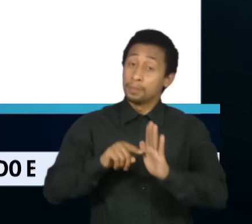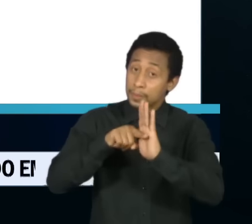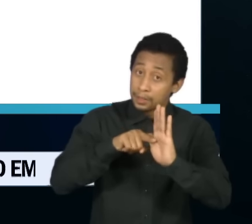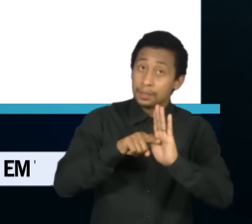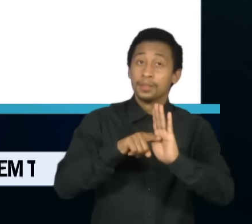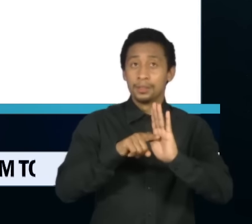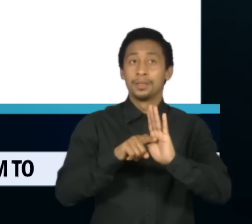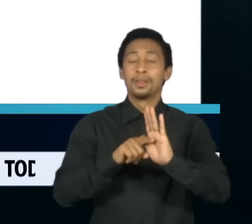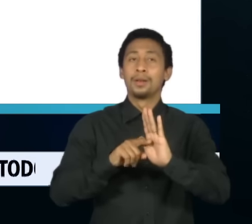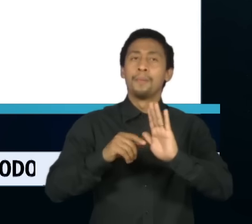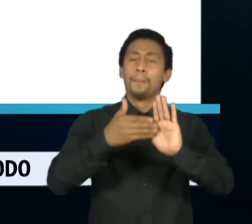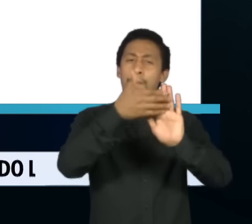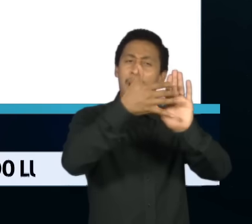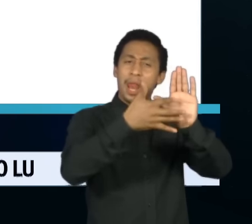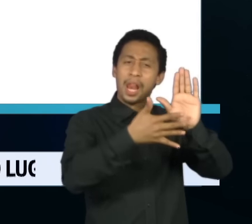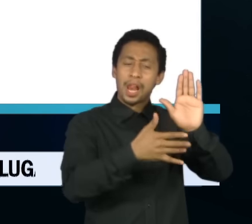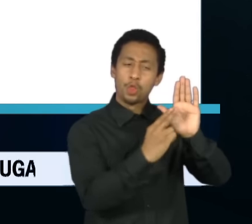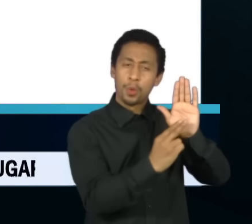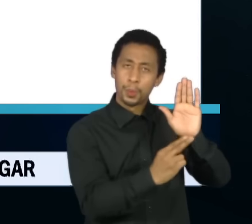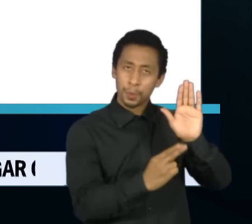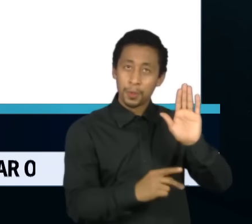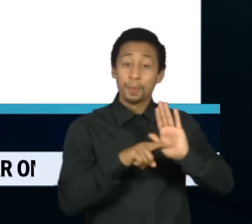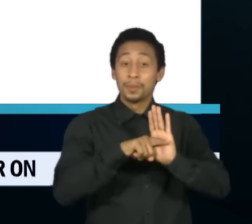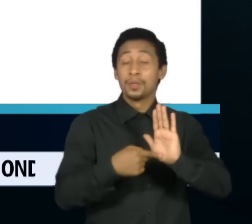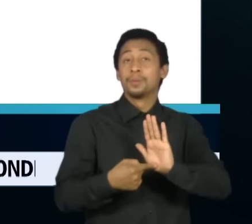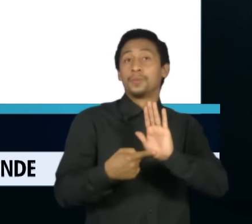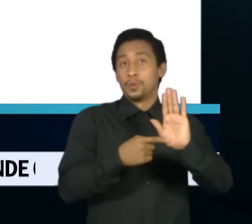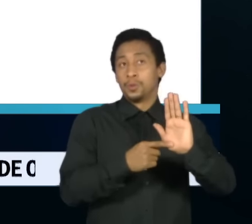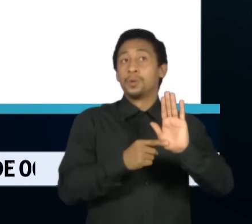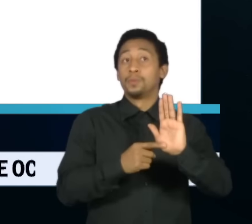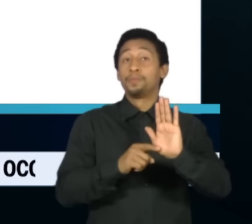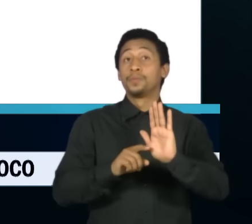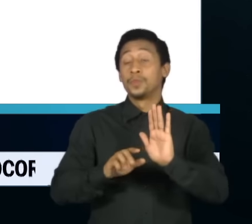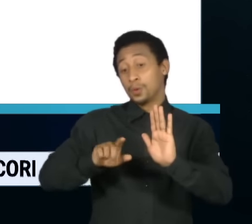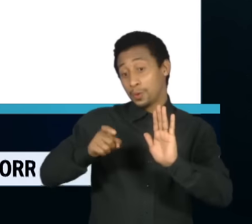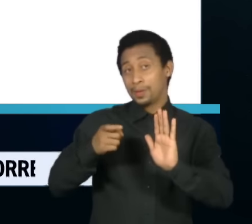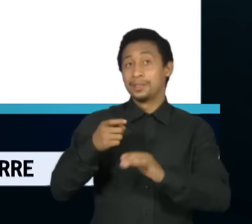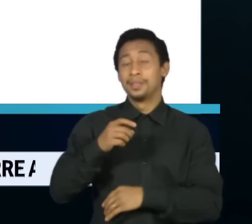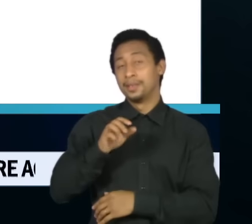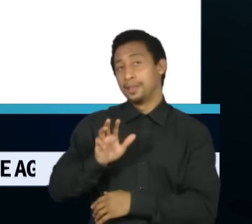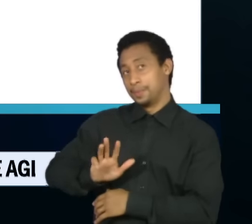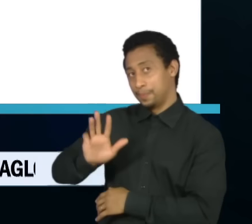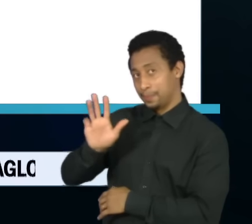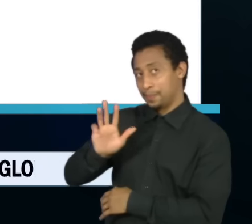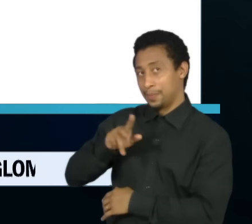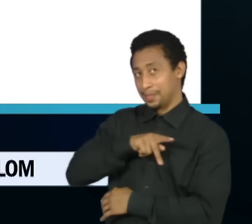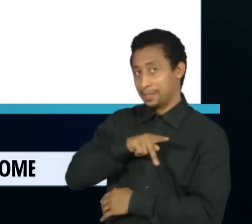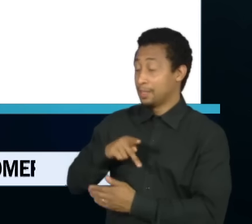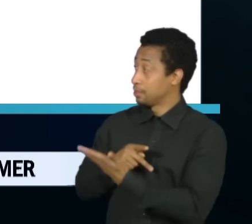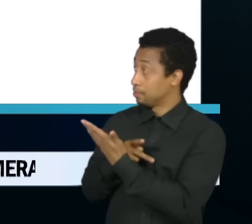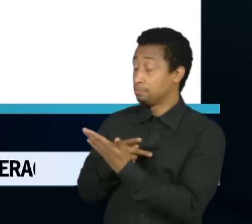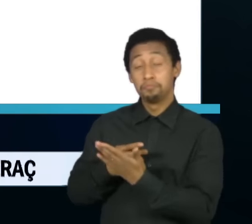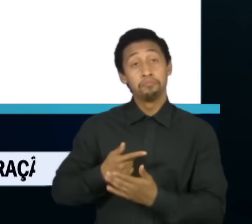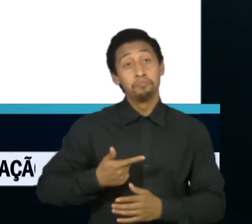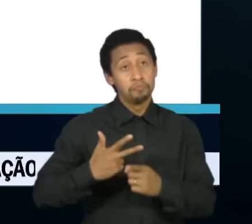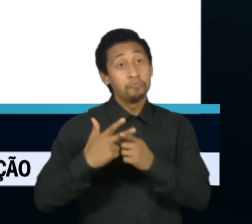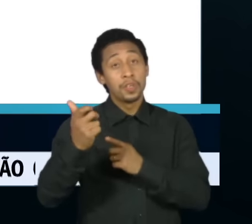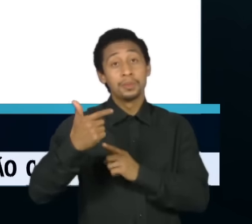mais nomes de candidatos, a pesquisa mostrou que o ex-presidente também venceria o pleito no primeiro turno. Bolsonaro